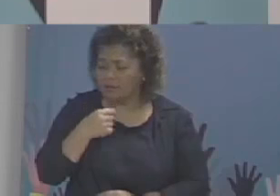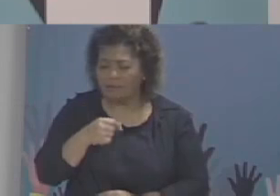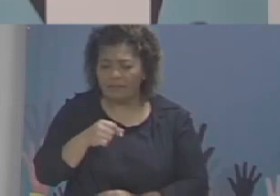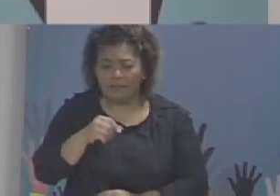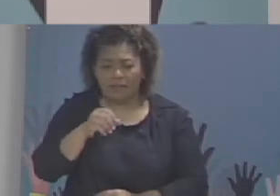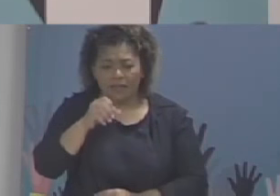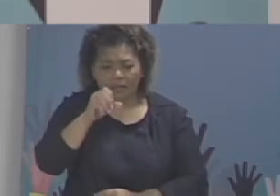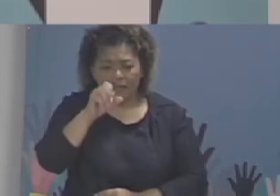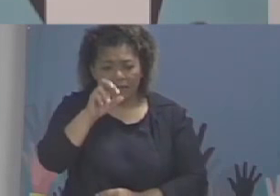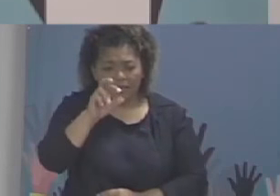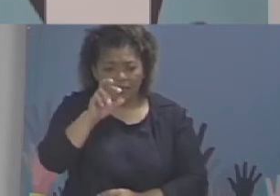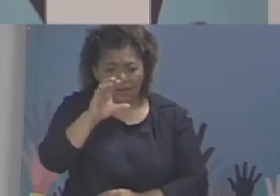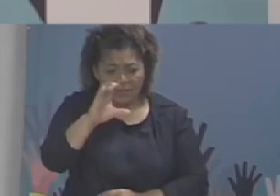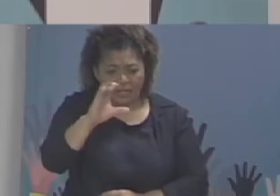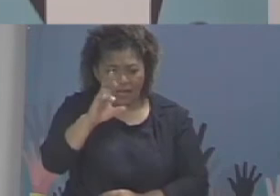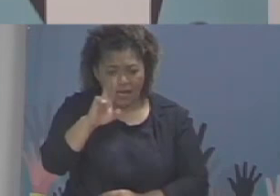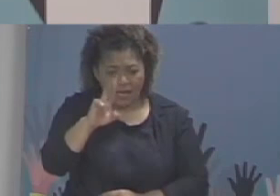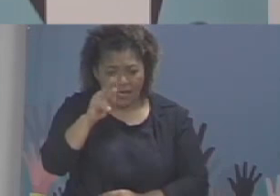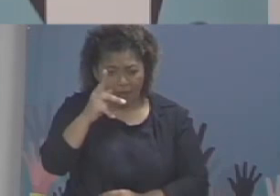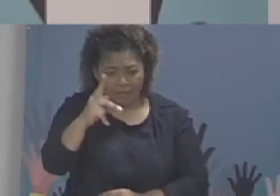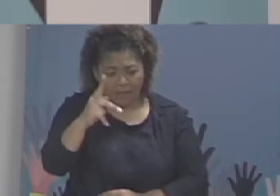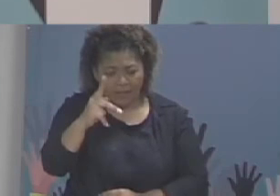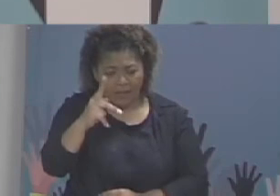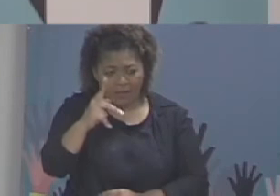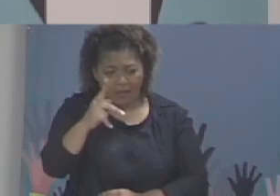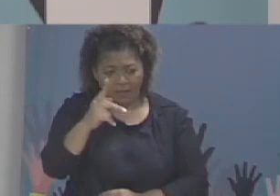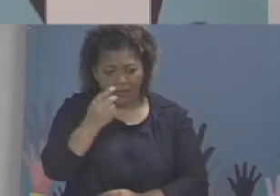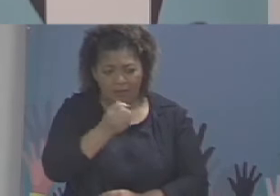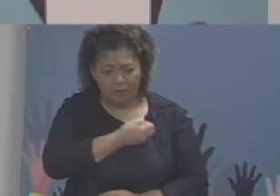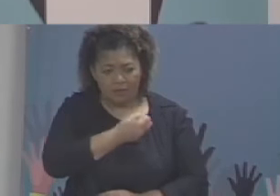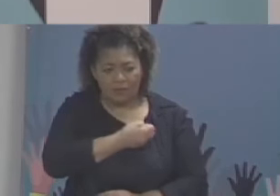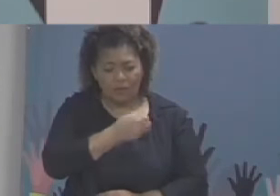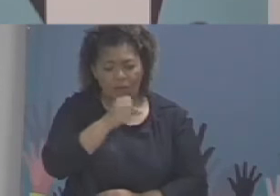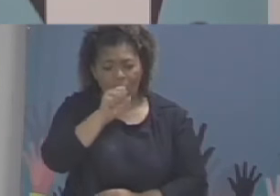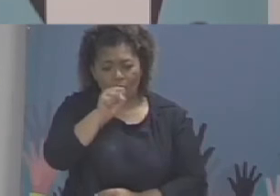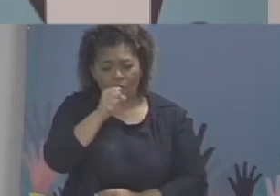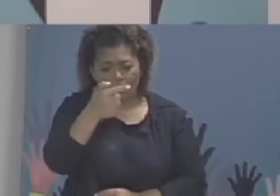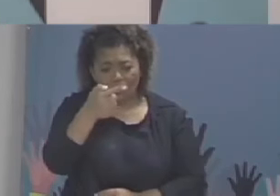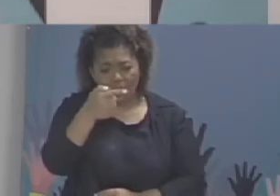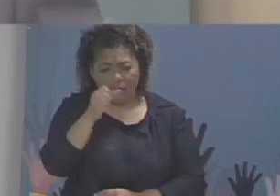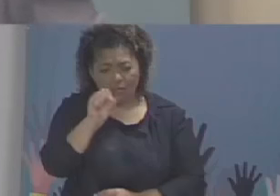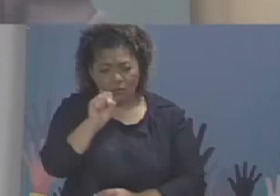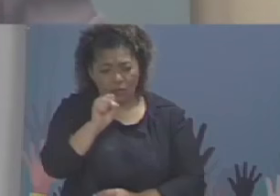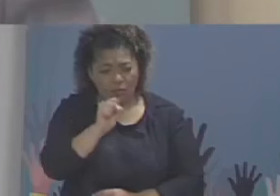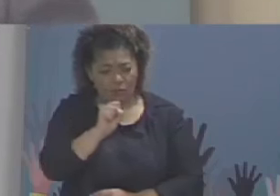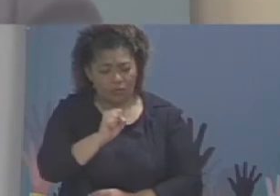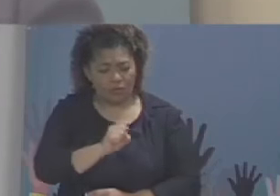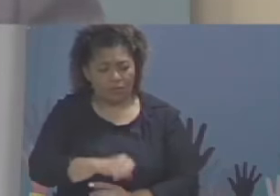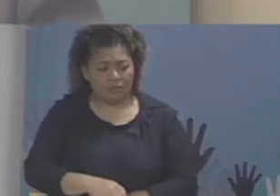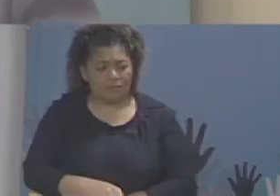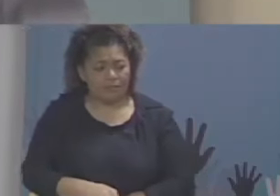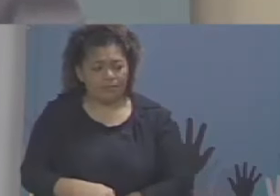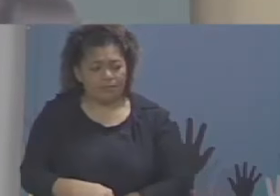CRP 09, Goiás, número 8178. 1 minuto e